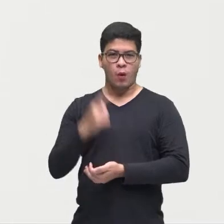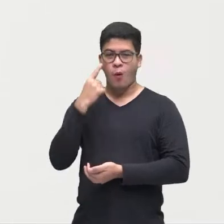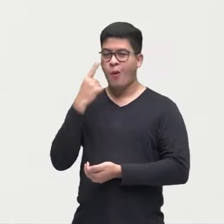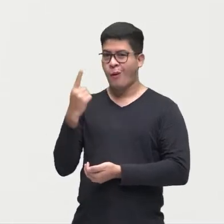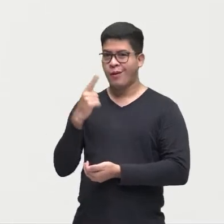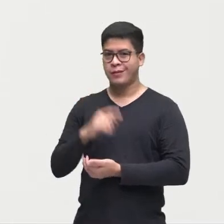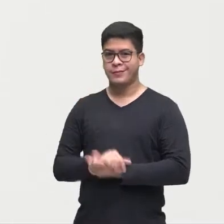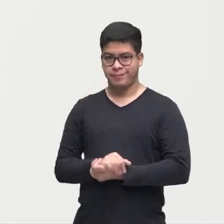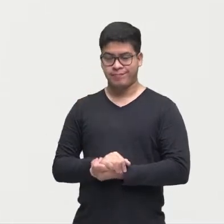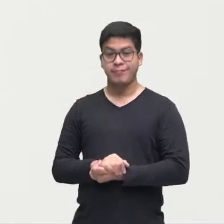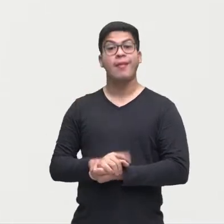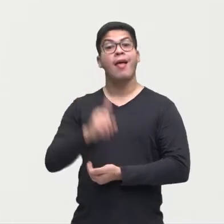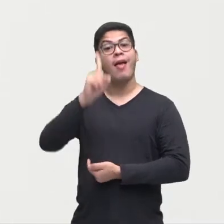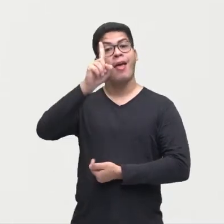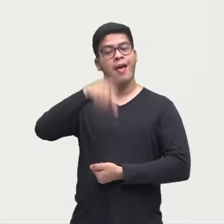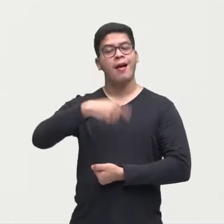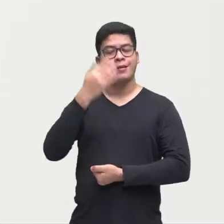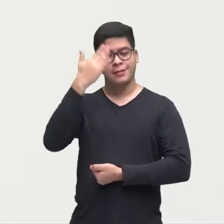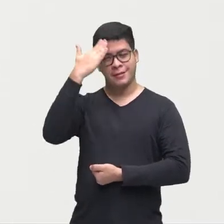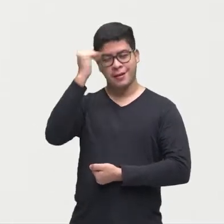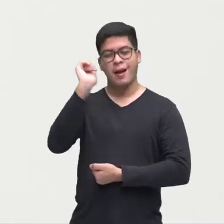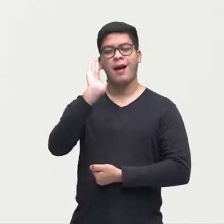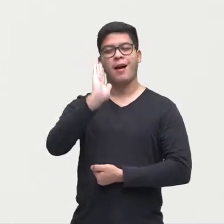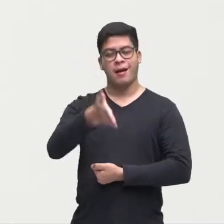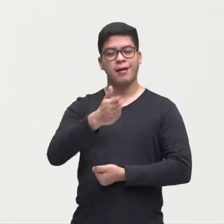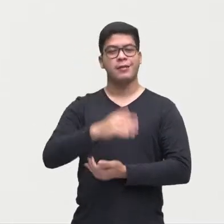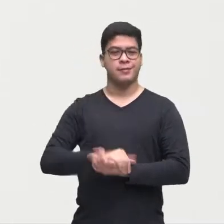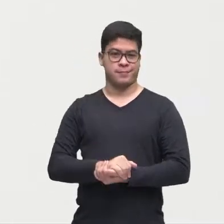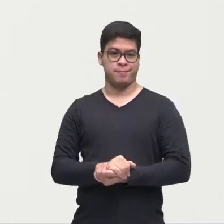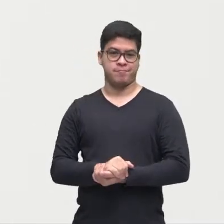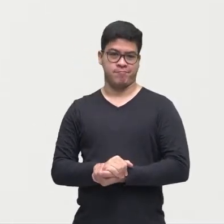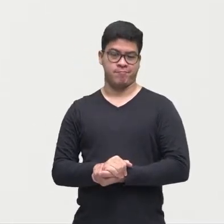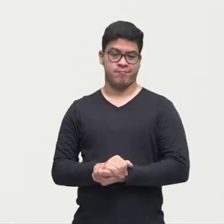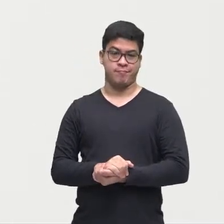zero. Quando isso acontecer, você já sabe.